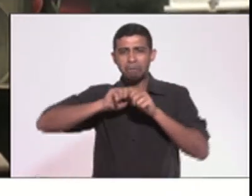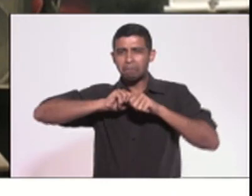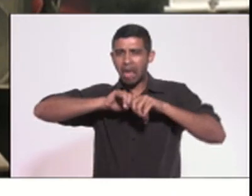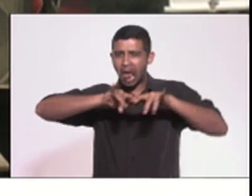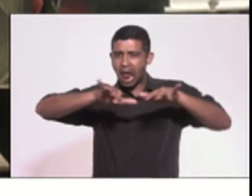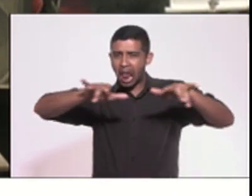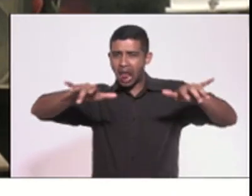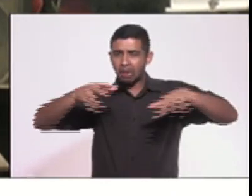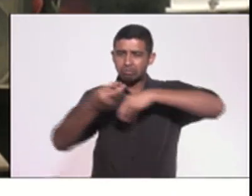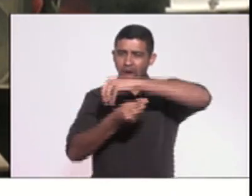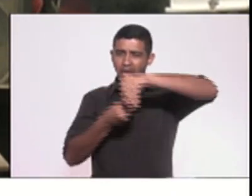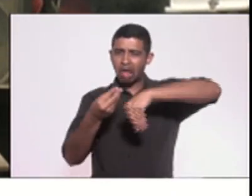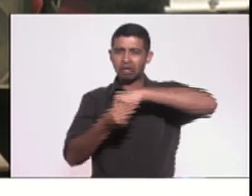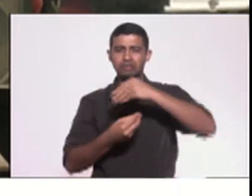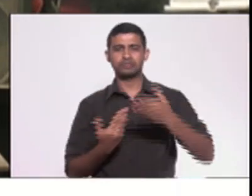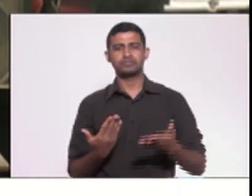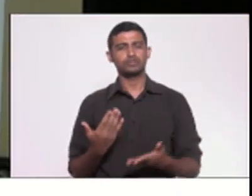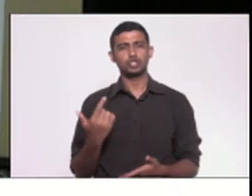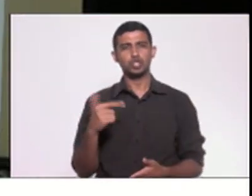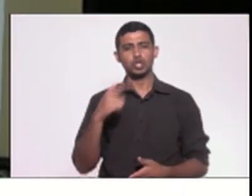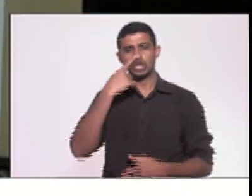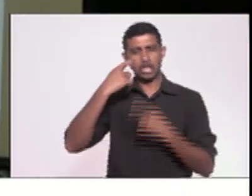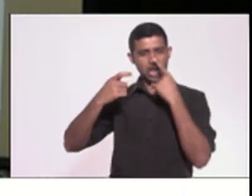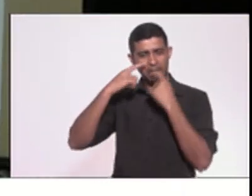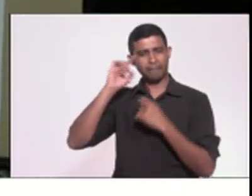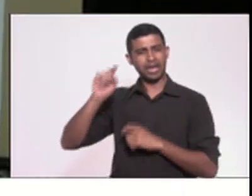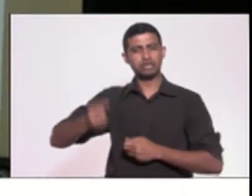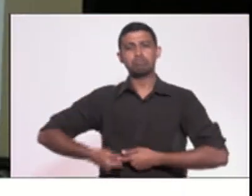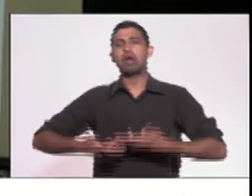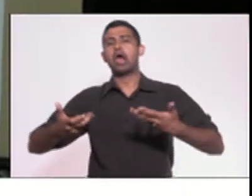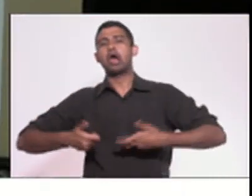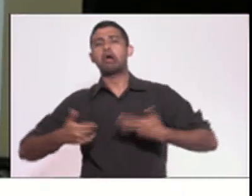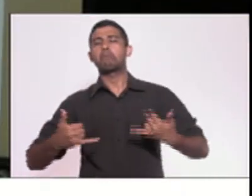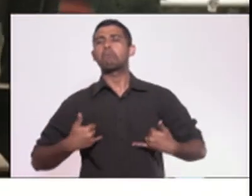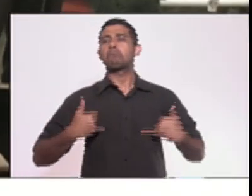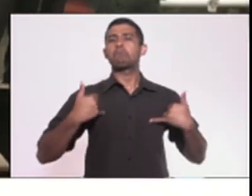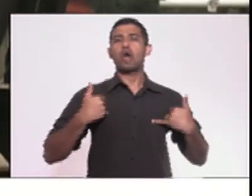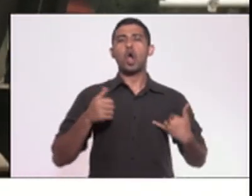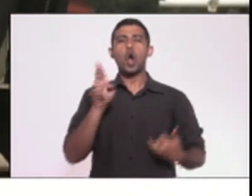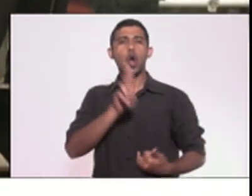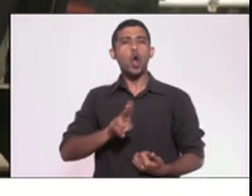passar. Não existe jogar fora, mas existe desperdiçar, esbanjar e consumir.